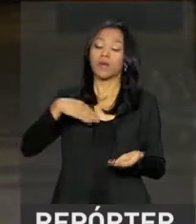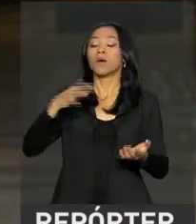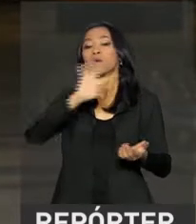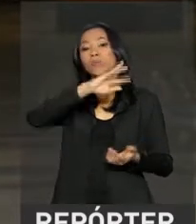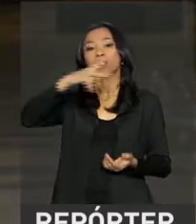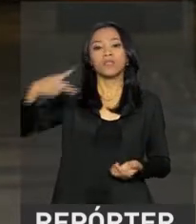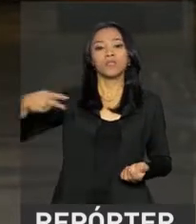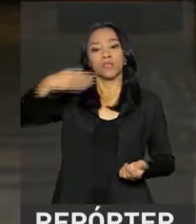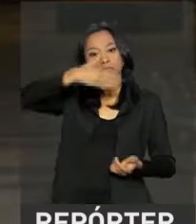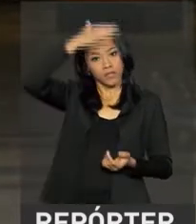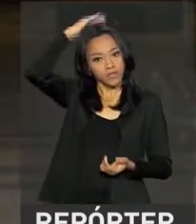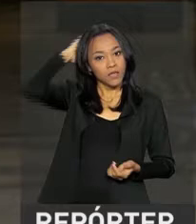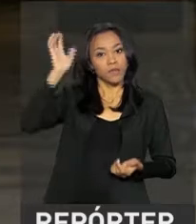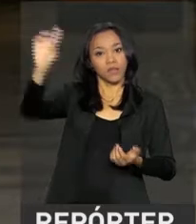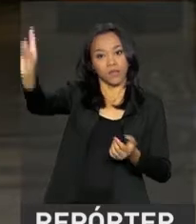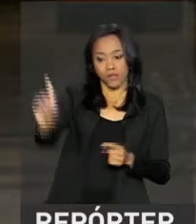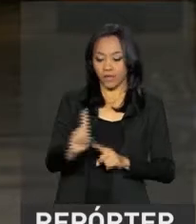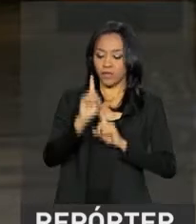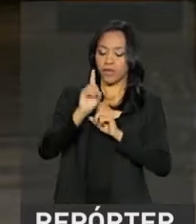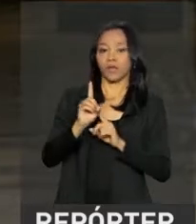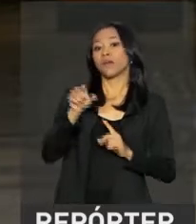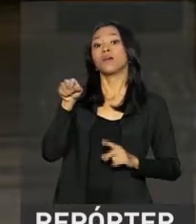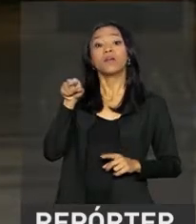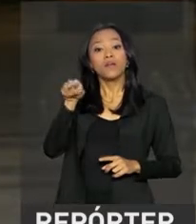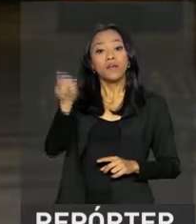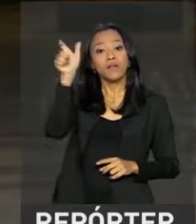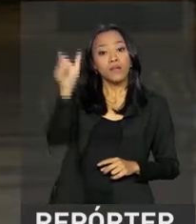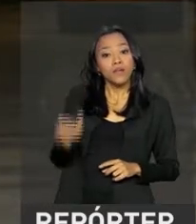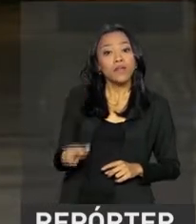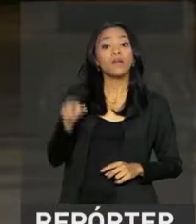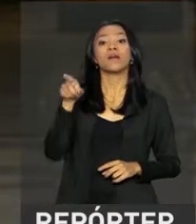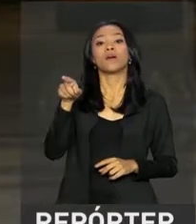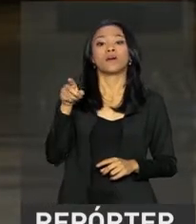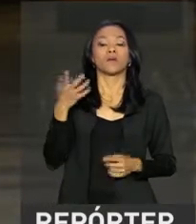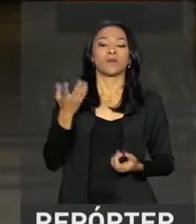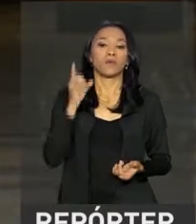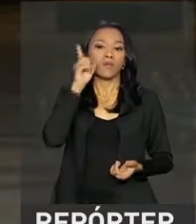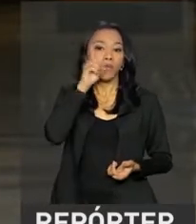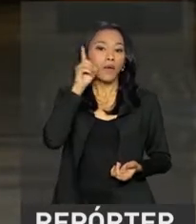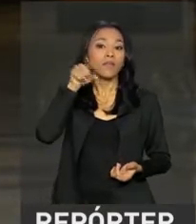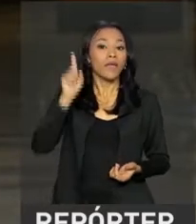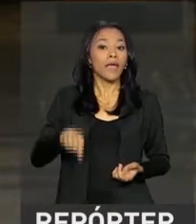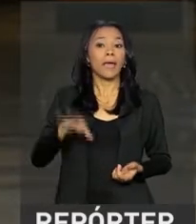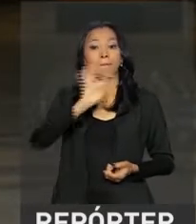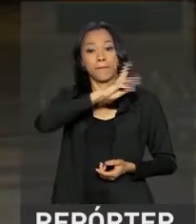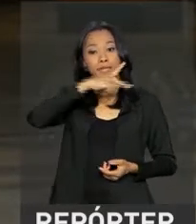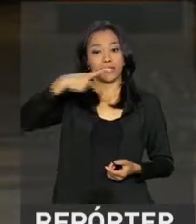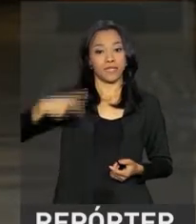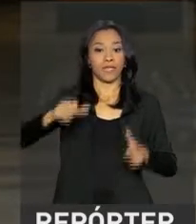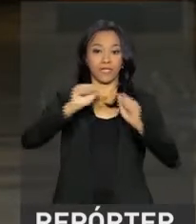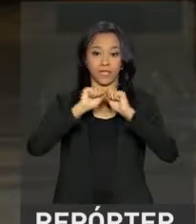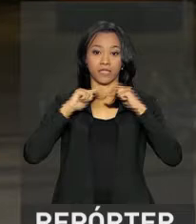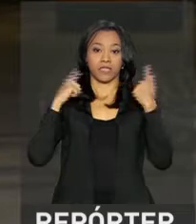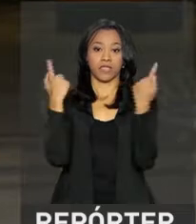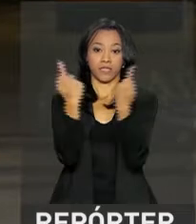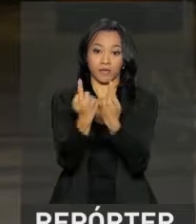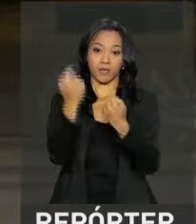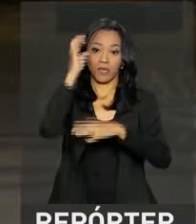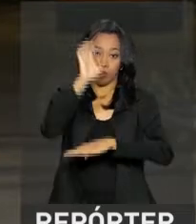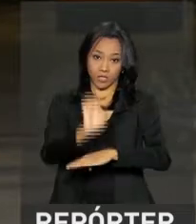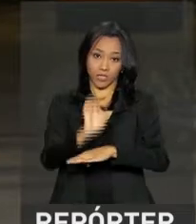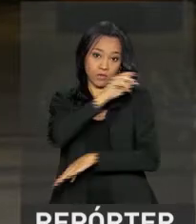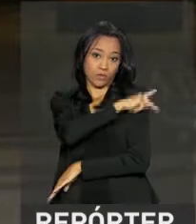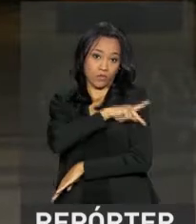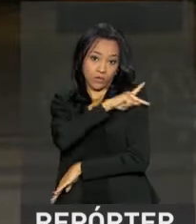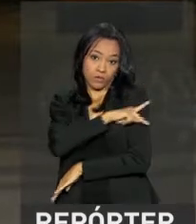deputado estadual themístocles de sampaio pereira filho presidente da assembléia legislativa do piauí e à